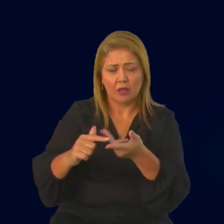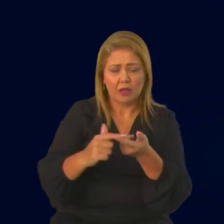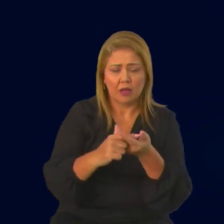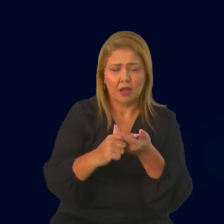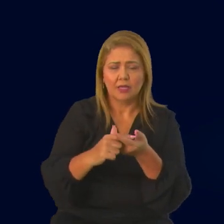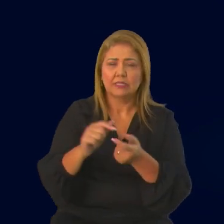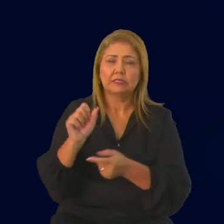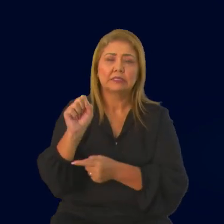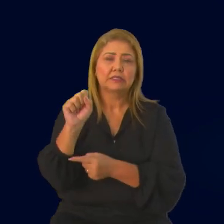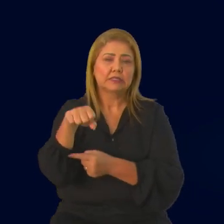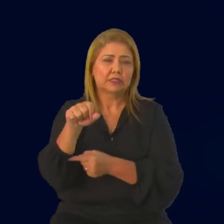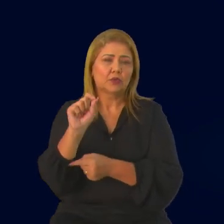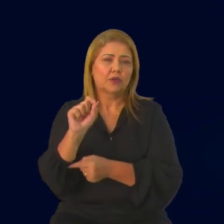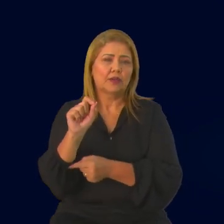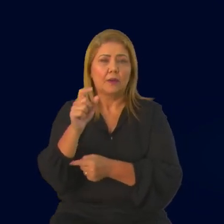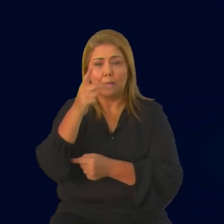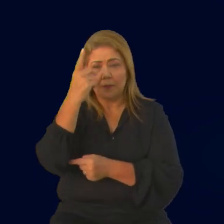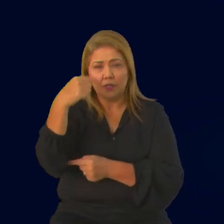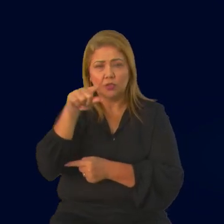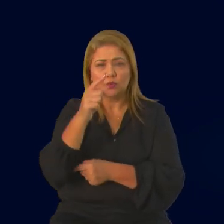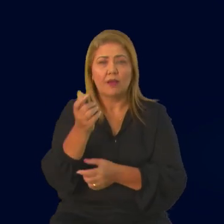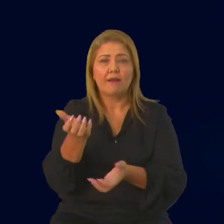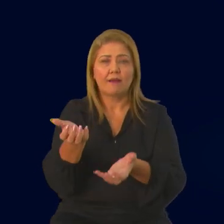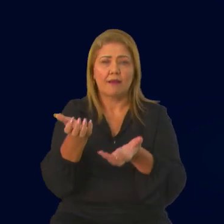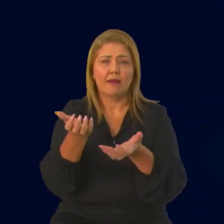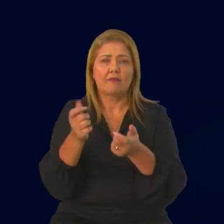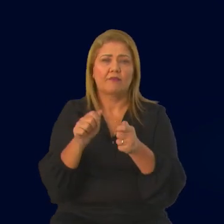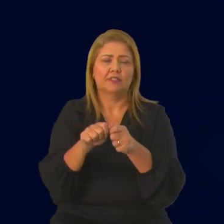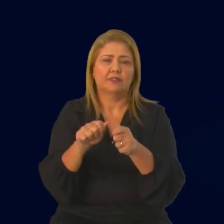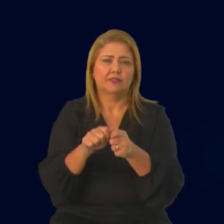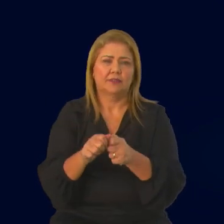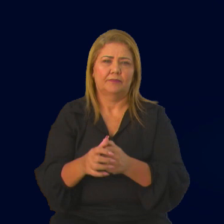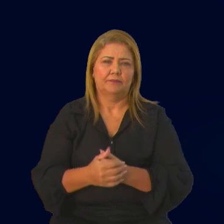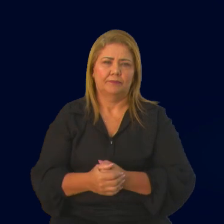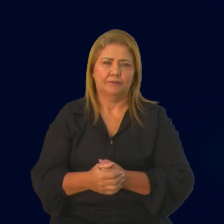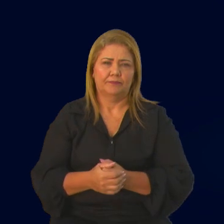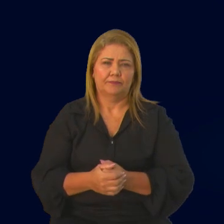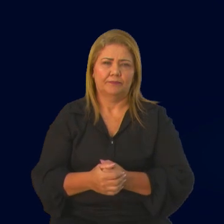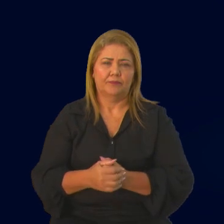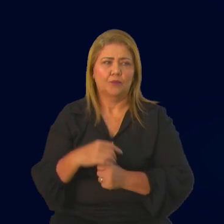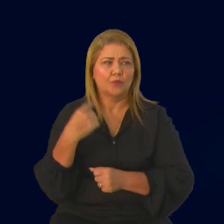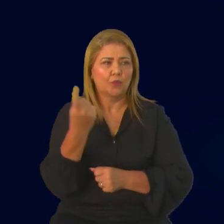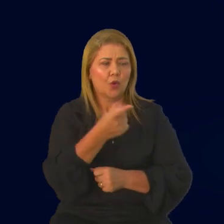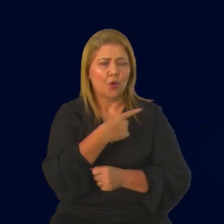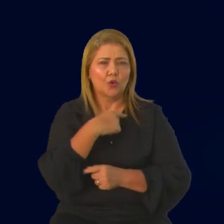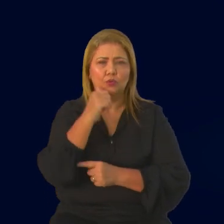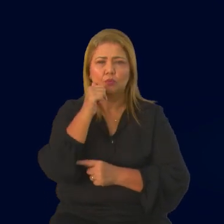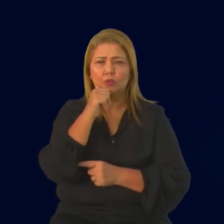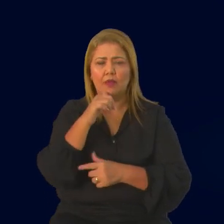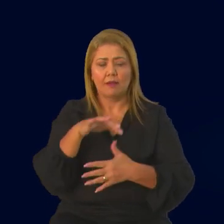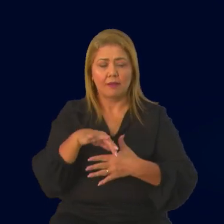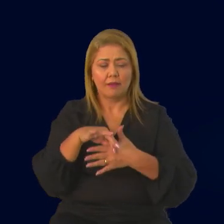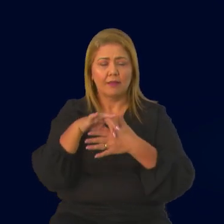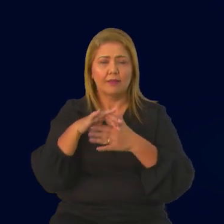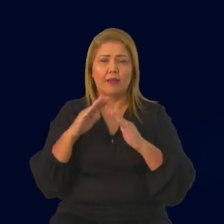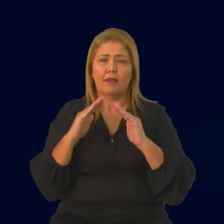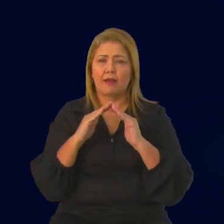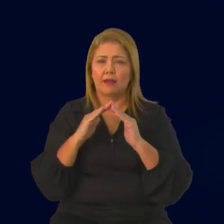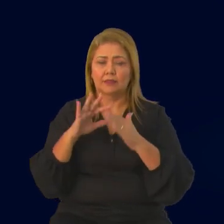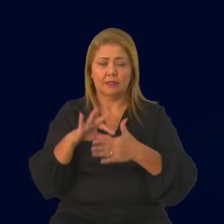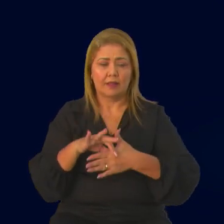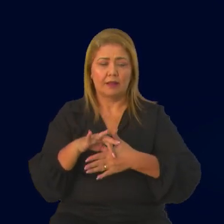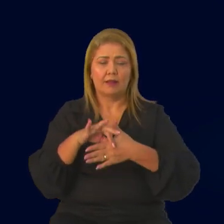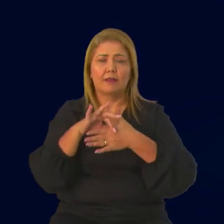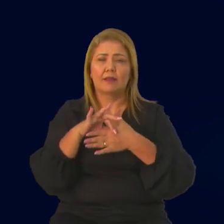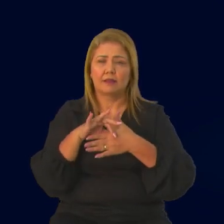elas quererem fazer as coisas. Nós, mulheres, somos líderes da nossa casa, somos